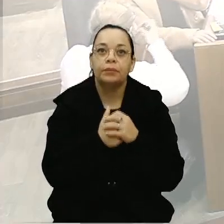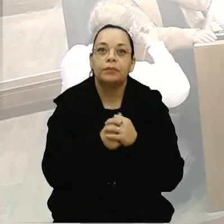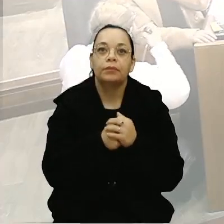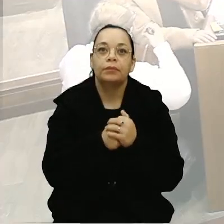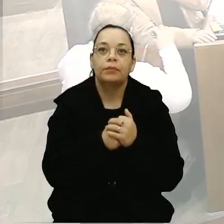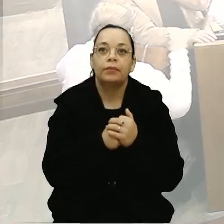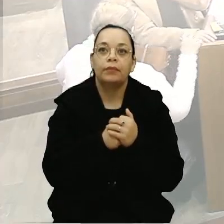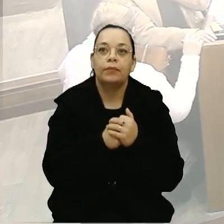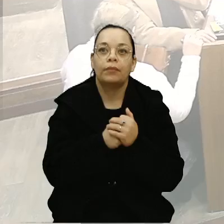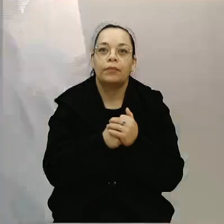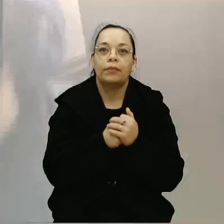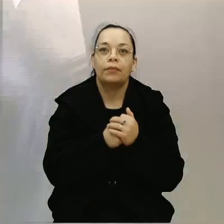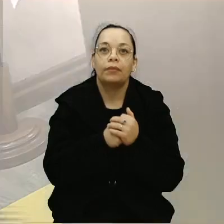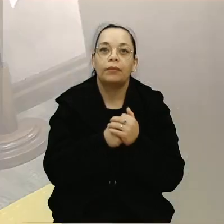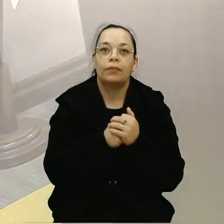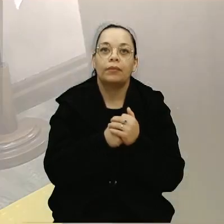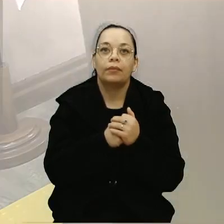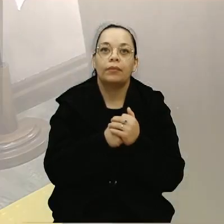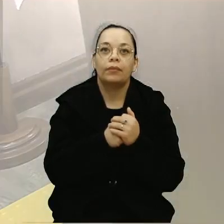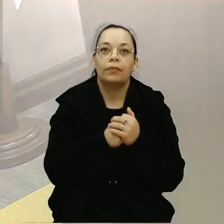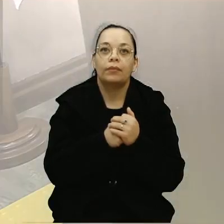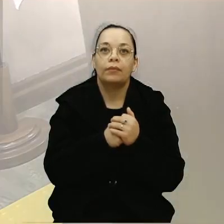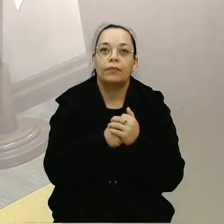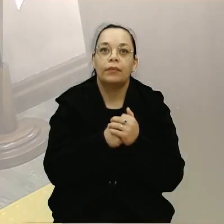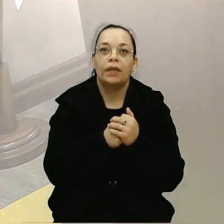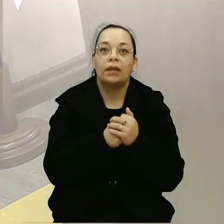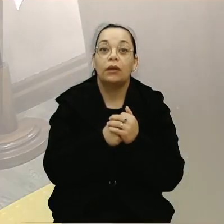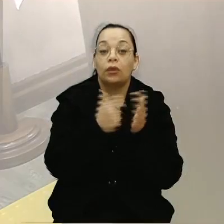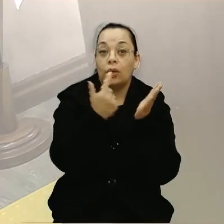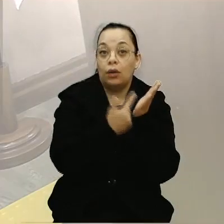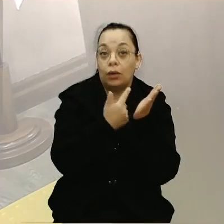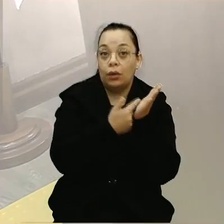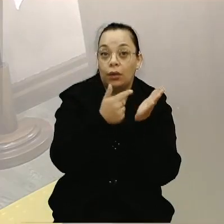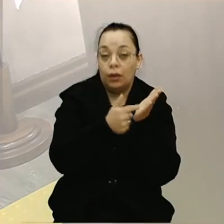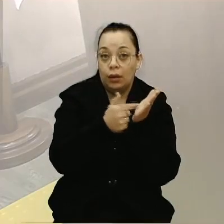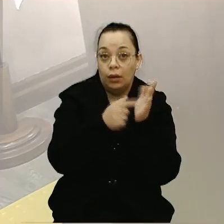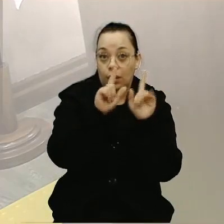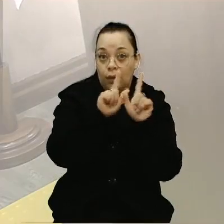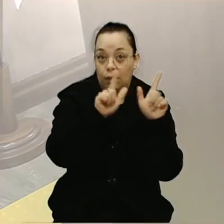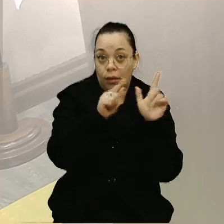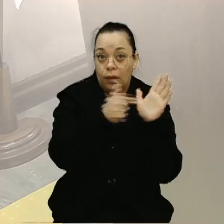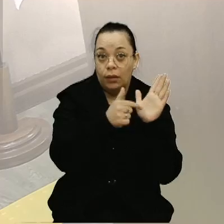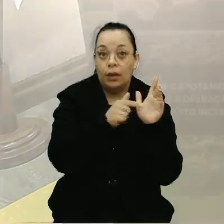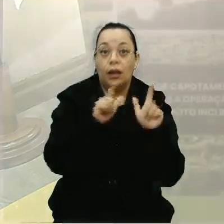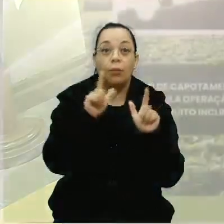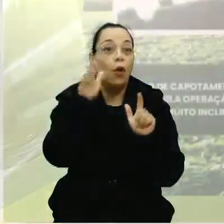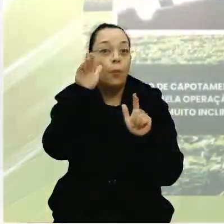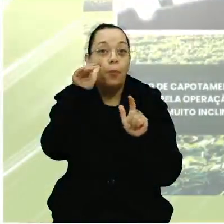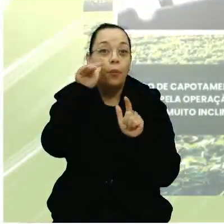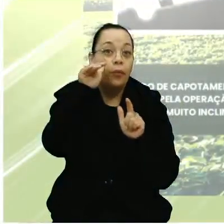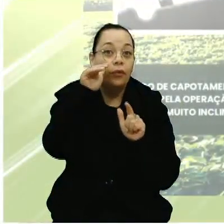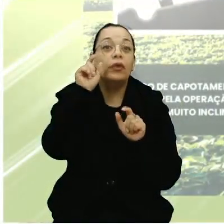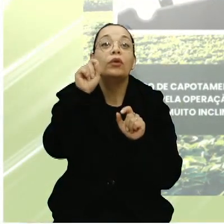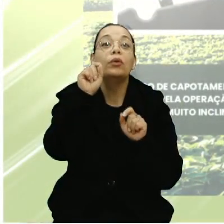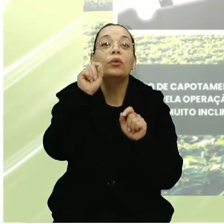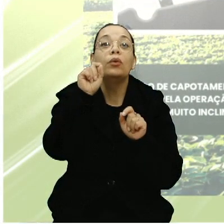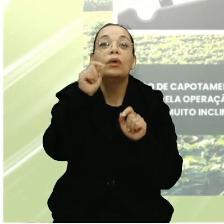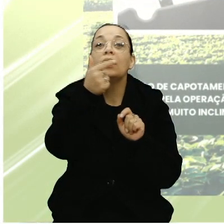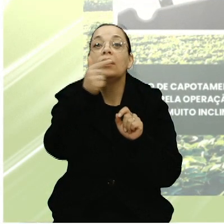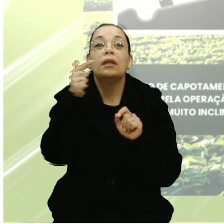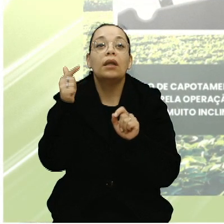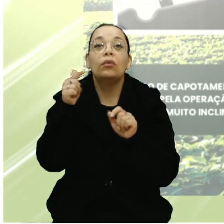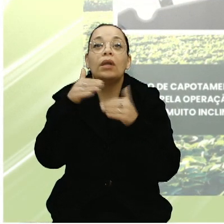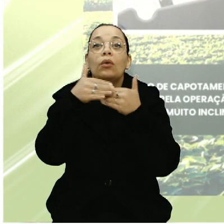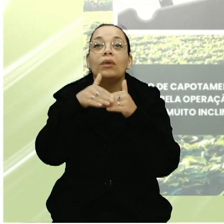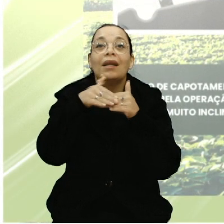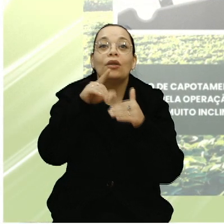Tá funcionando? Tá. Nesse folder, inclusive, tem uma pequena observação aí de que quem não tiver, o trator